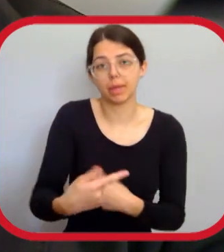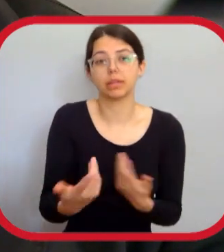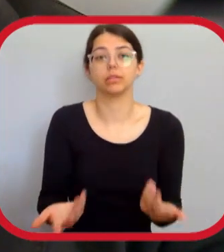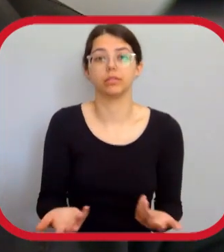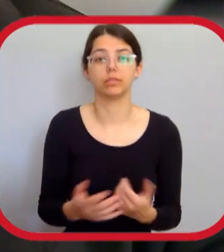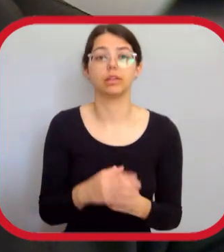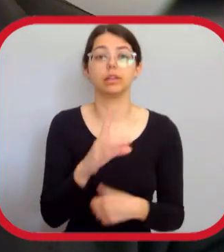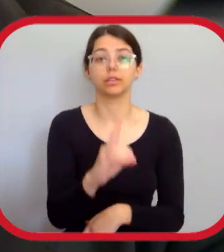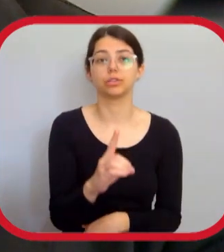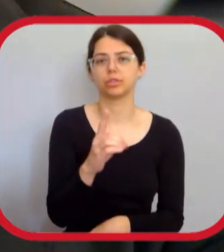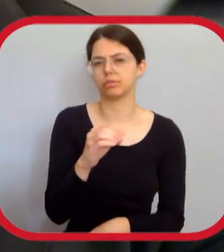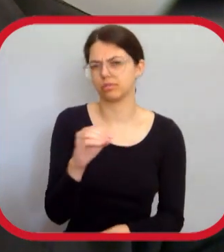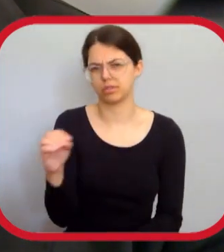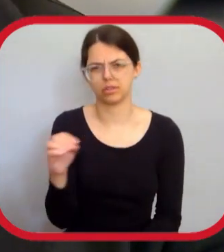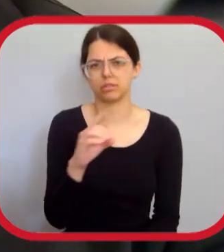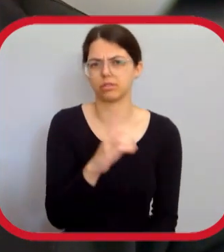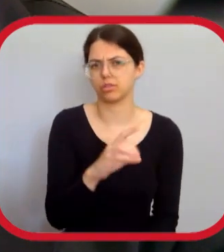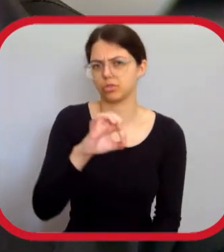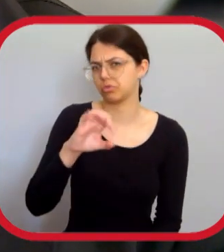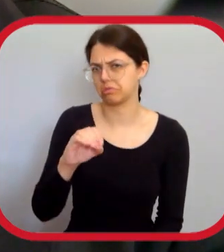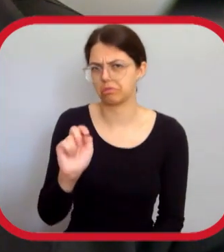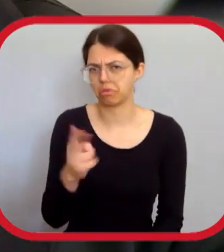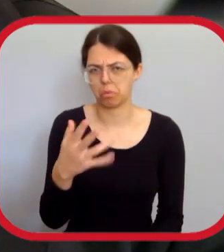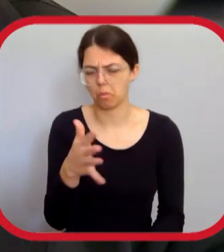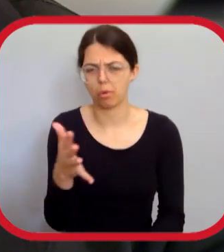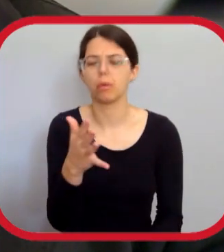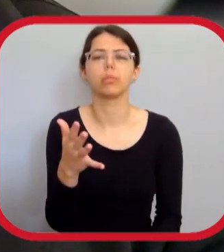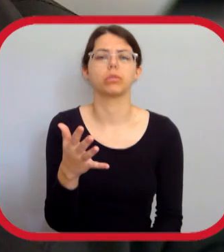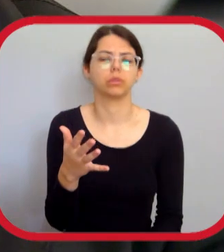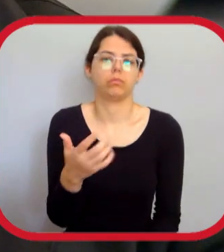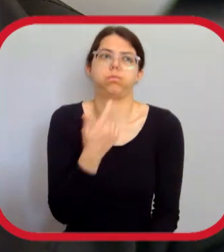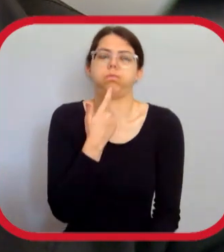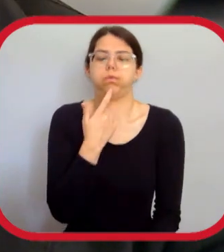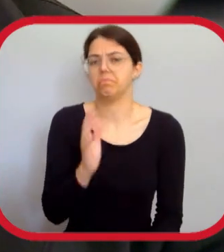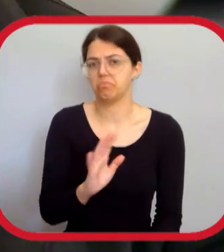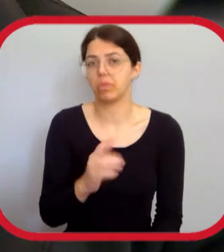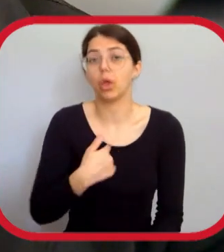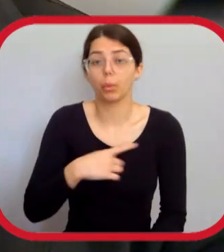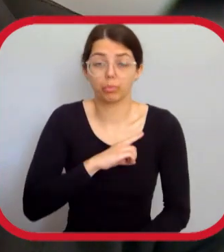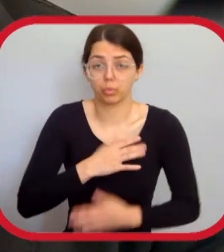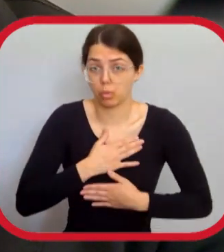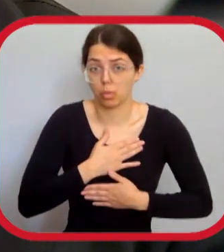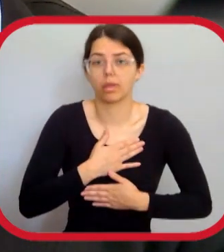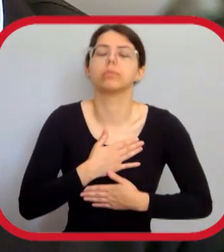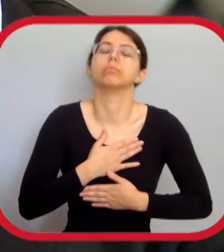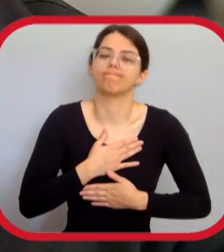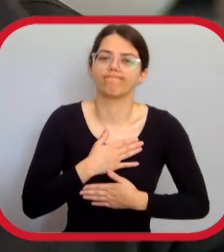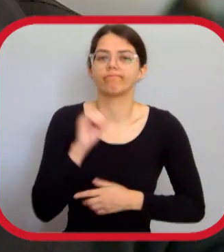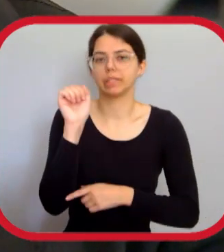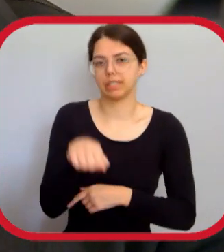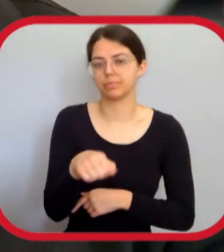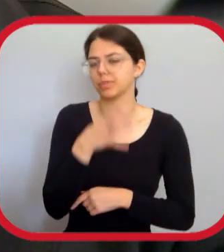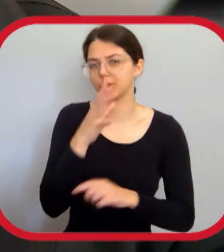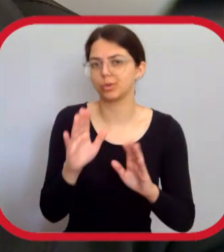Estamos a falar de 680 euros, não é um custo demasiado. Eu, pessoalmente, sou